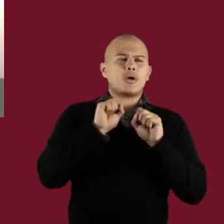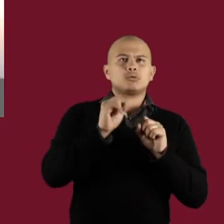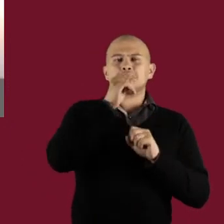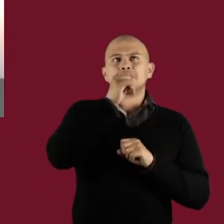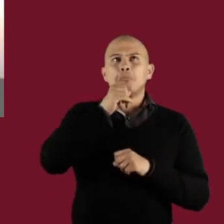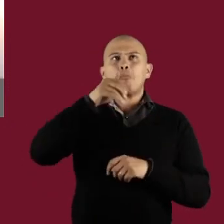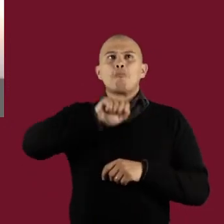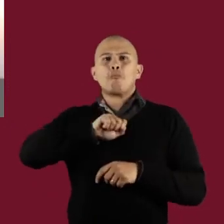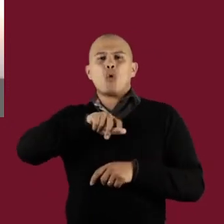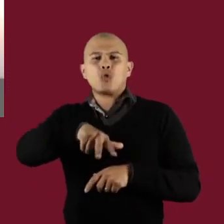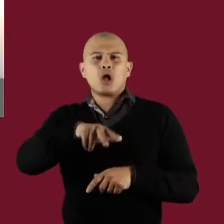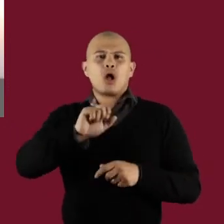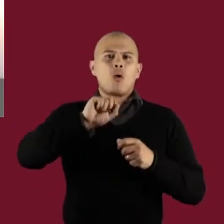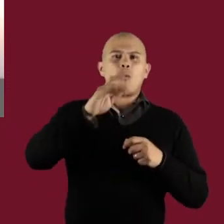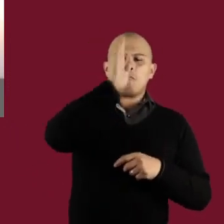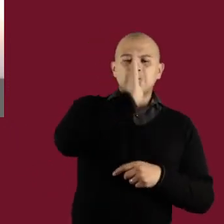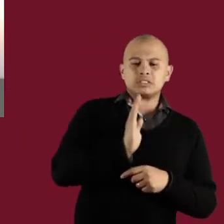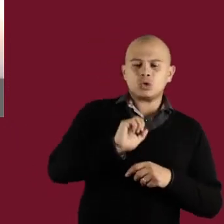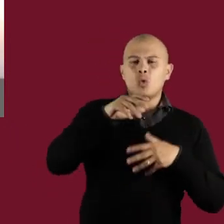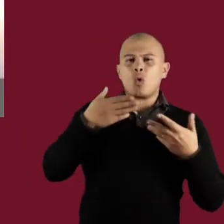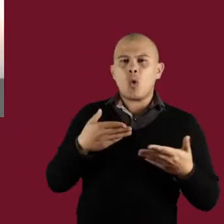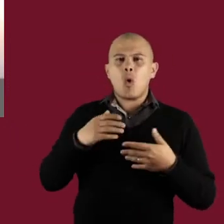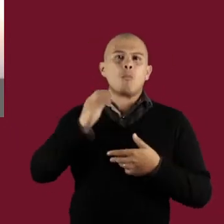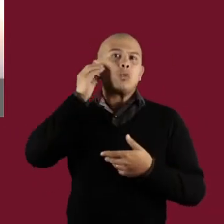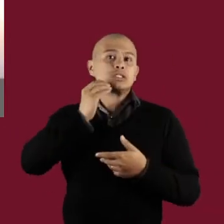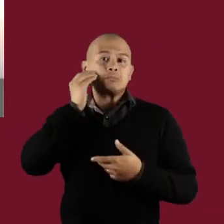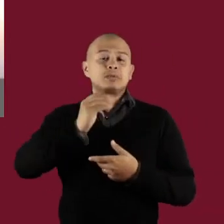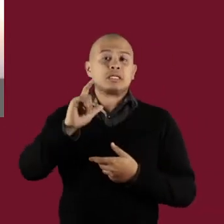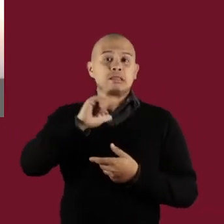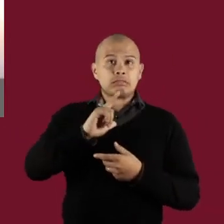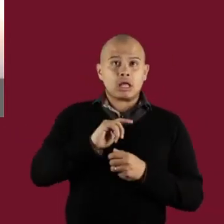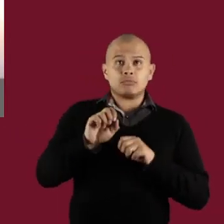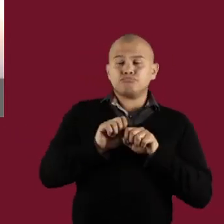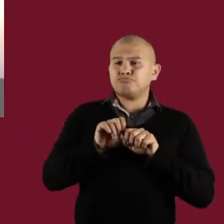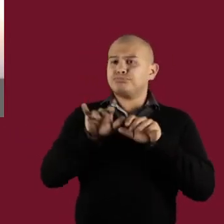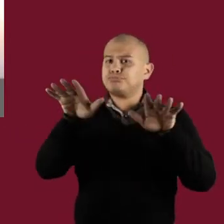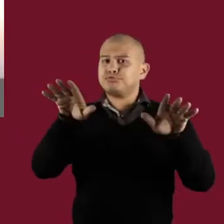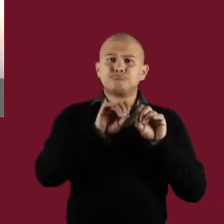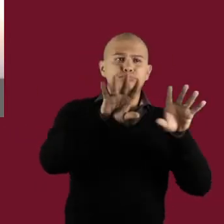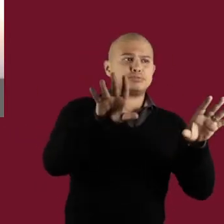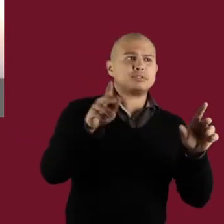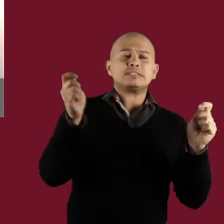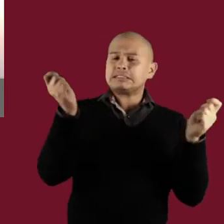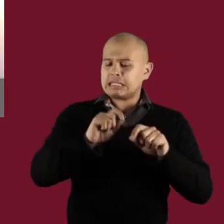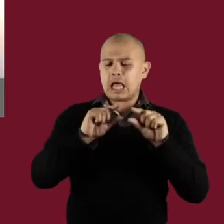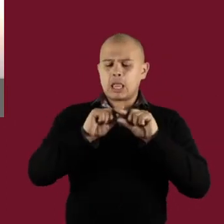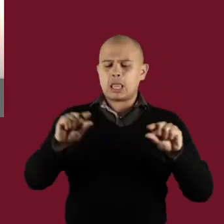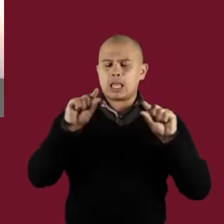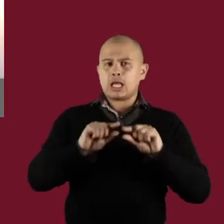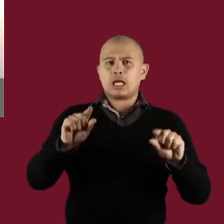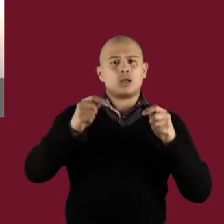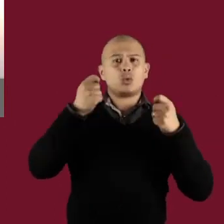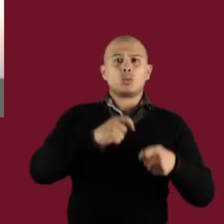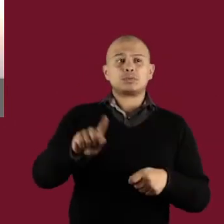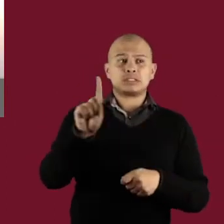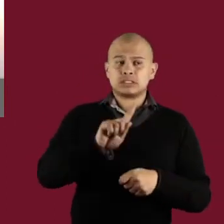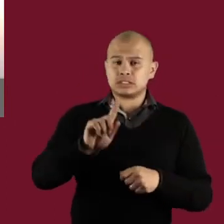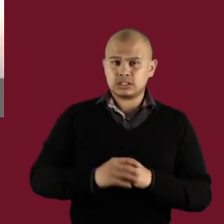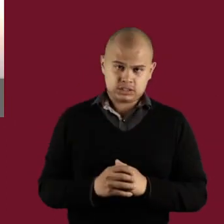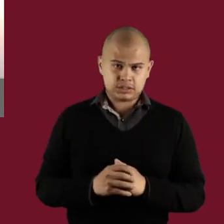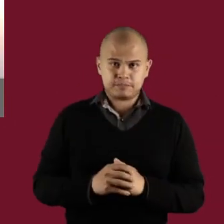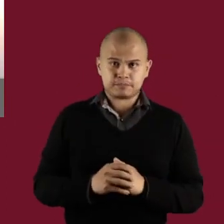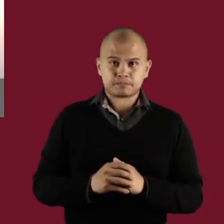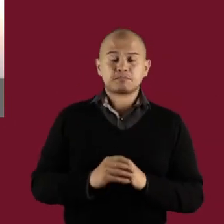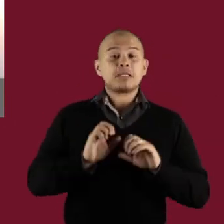para outros países de língua portuguesa sem necessidade de legenda, não é? Então, tudo isso, se a gente parar